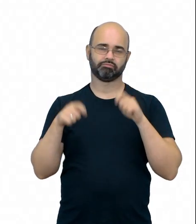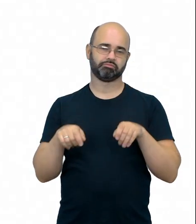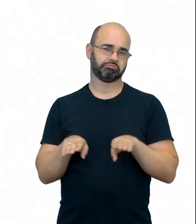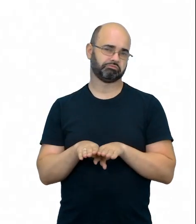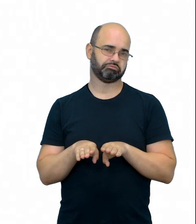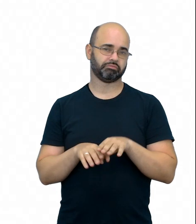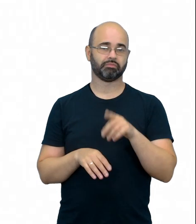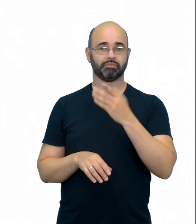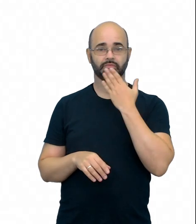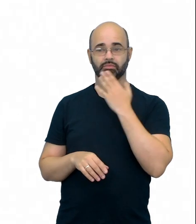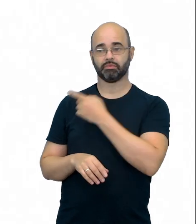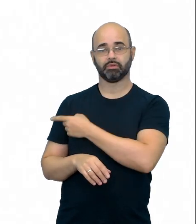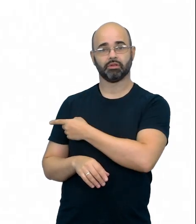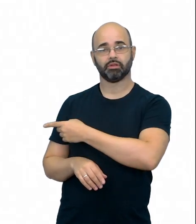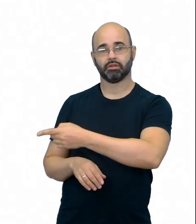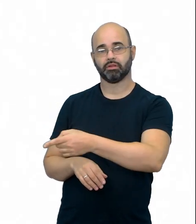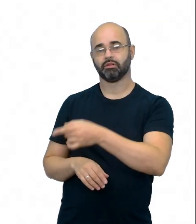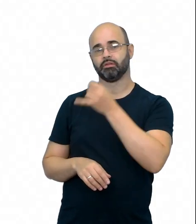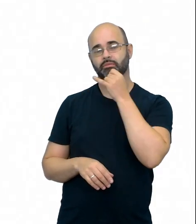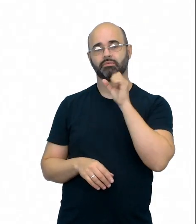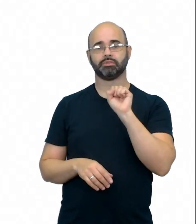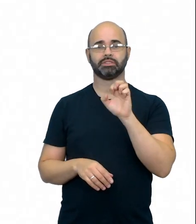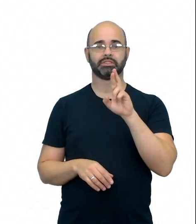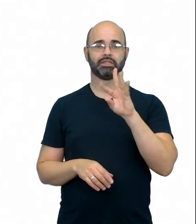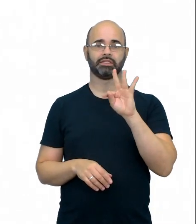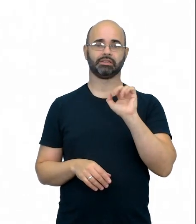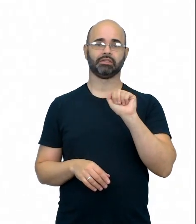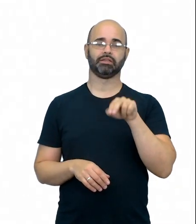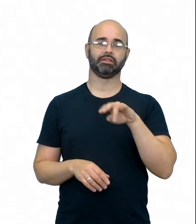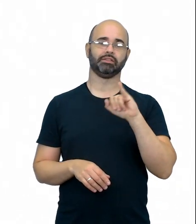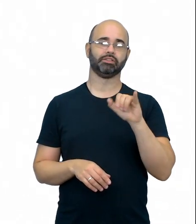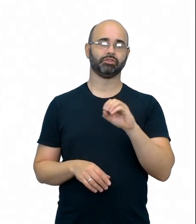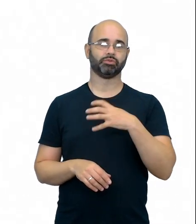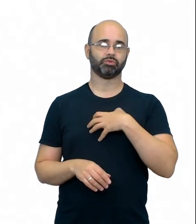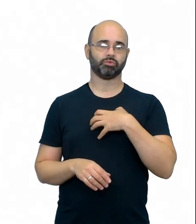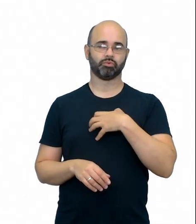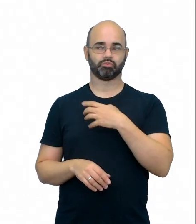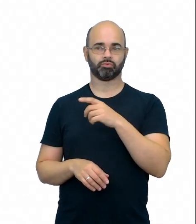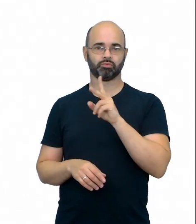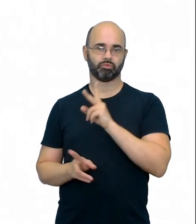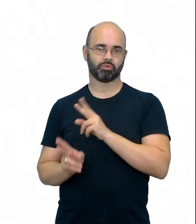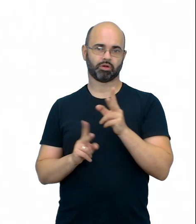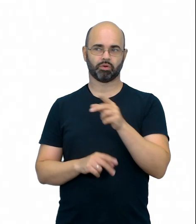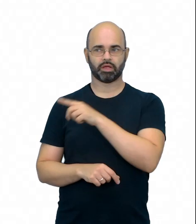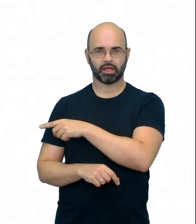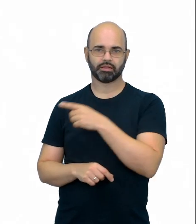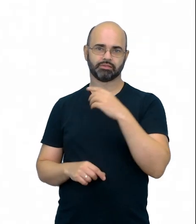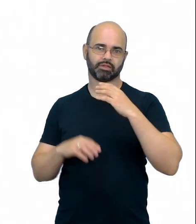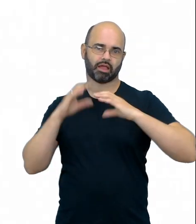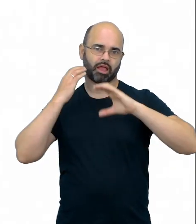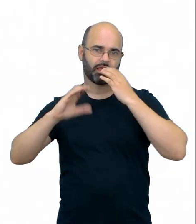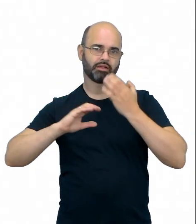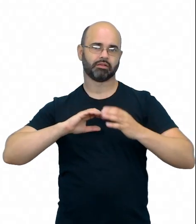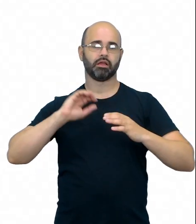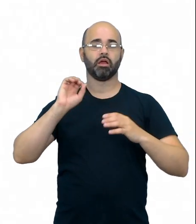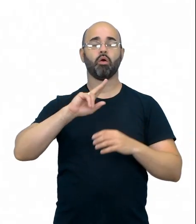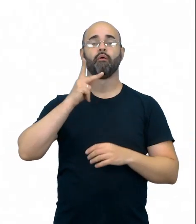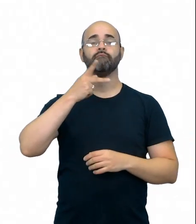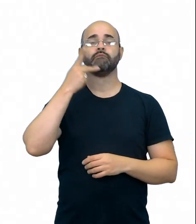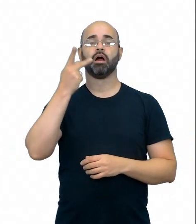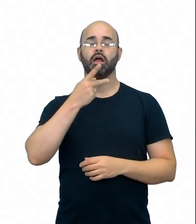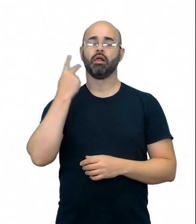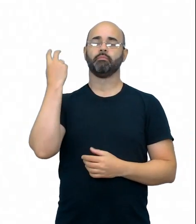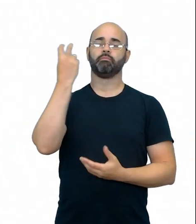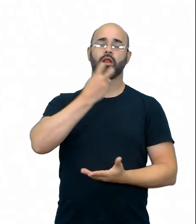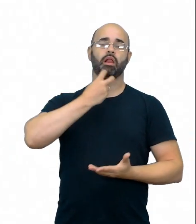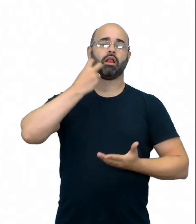alunos para eles imitarem os sertanejos, né? Eles cantando esses poemas, eles declamando, e aí